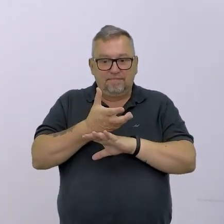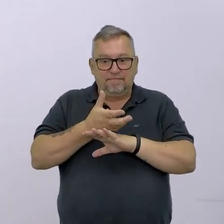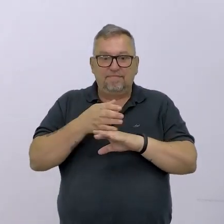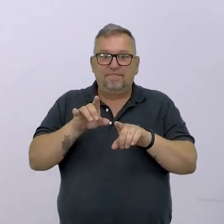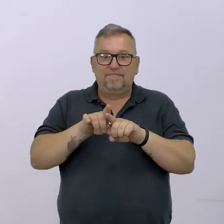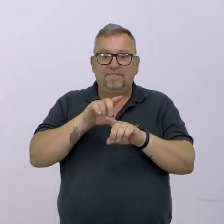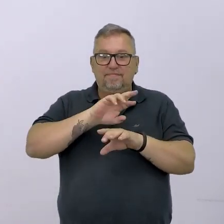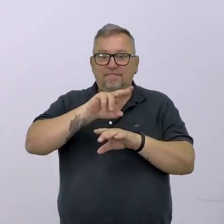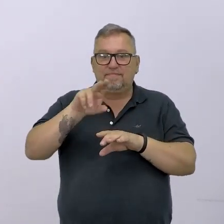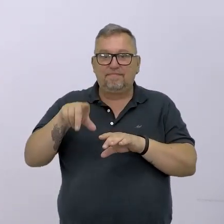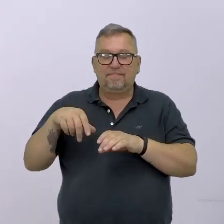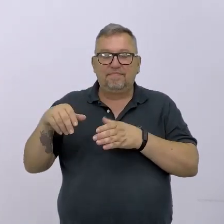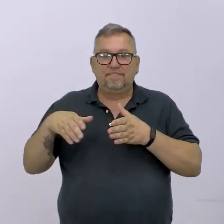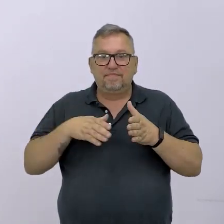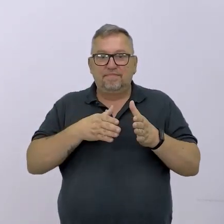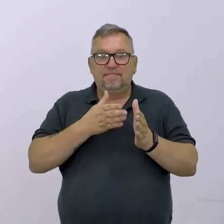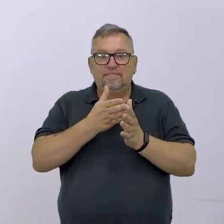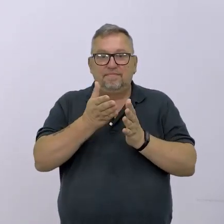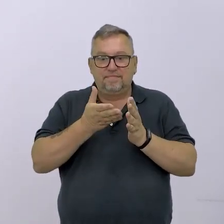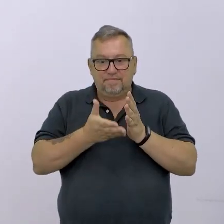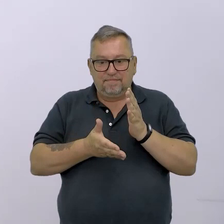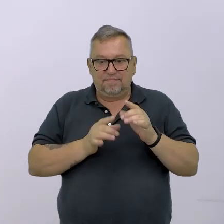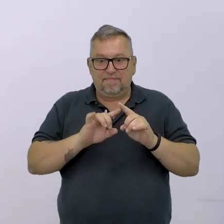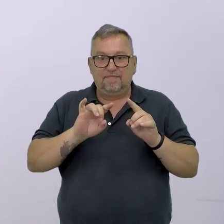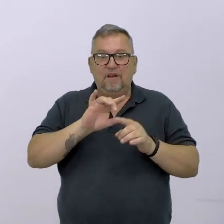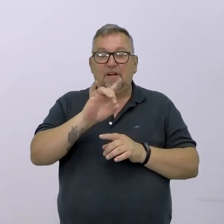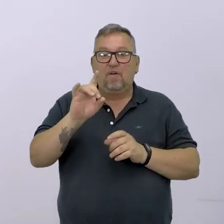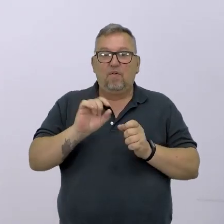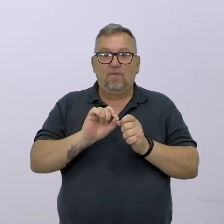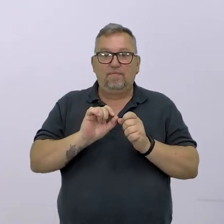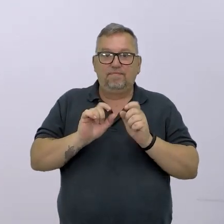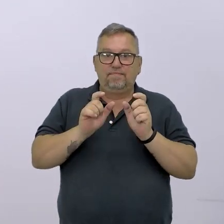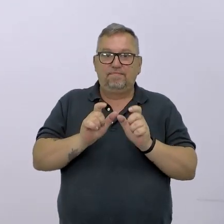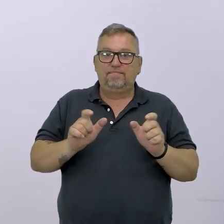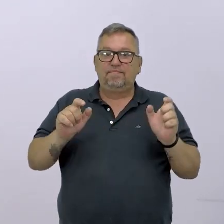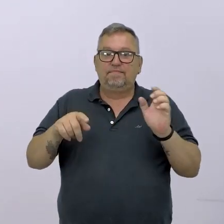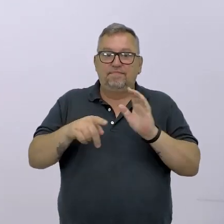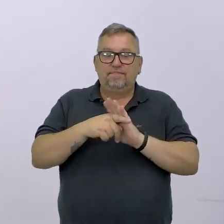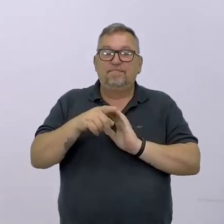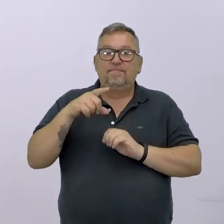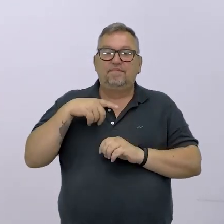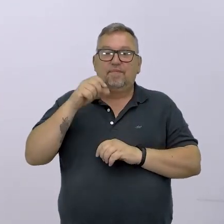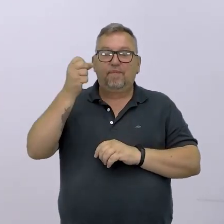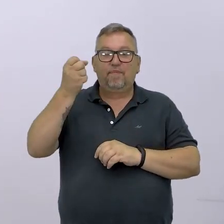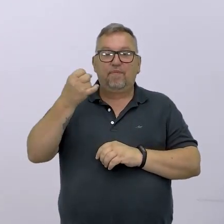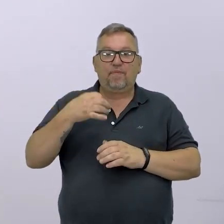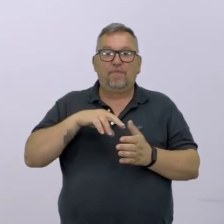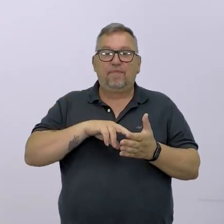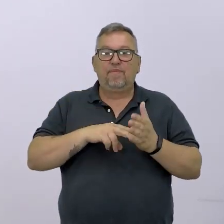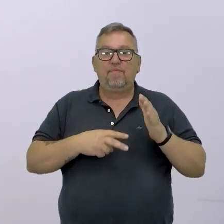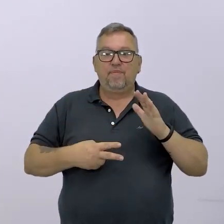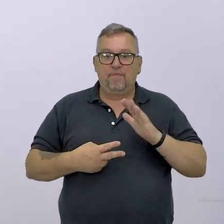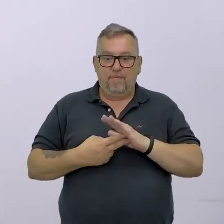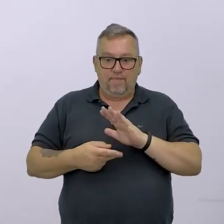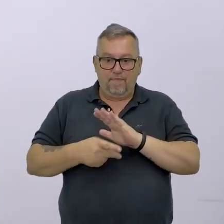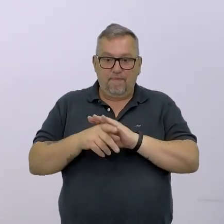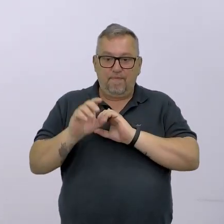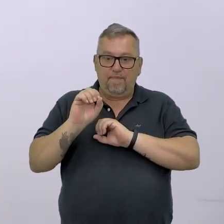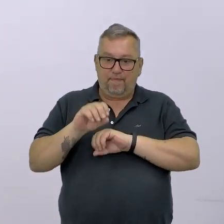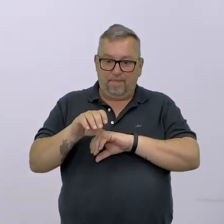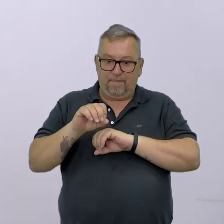diferentes itinerários, cada um fazendo a sua parte no que diz respeito a essa questão da